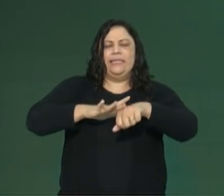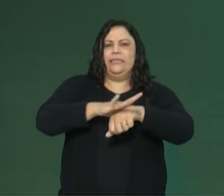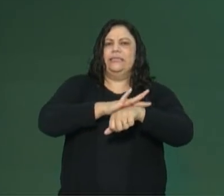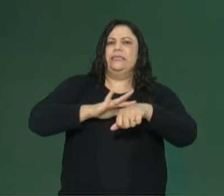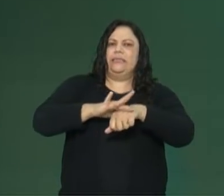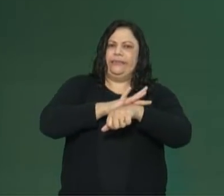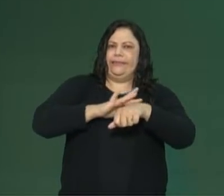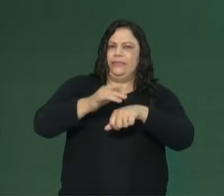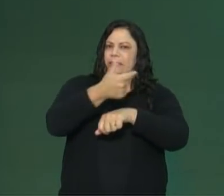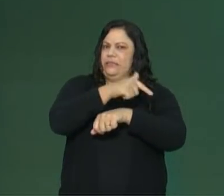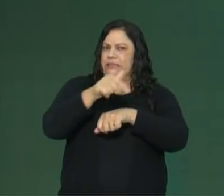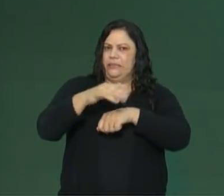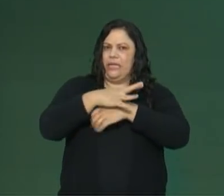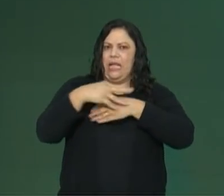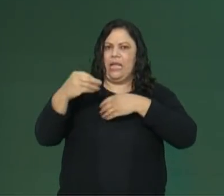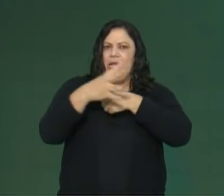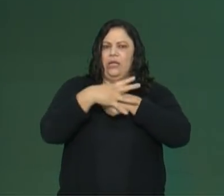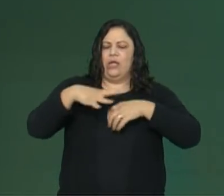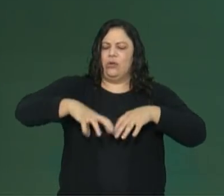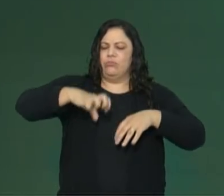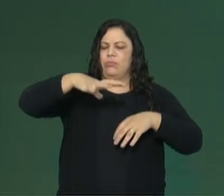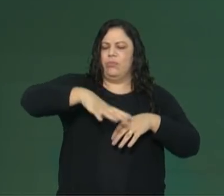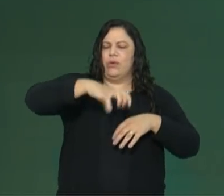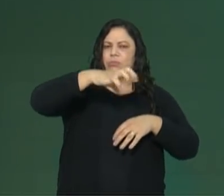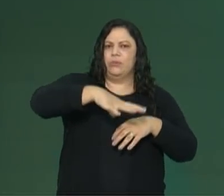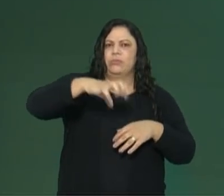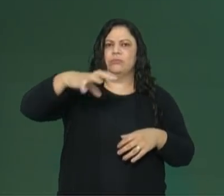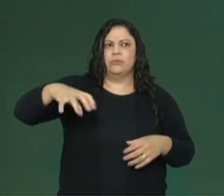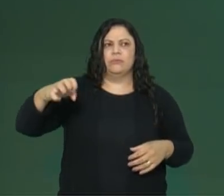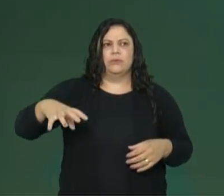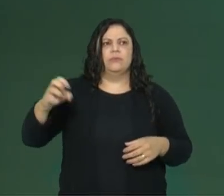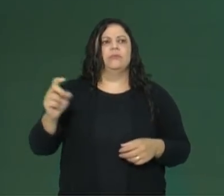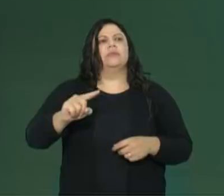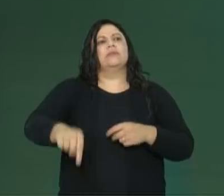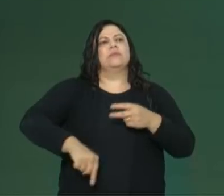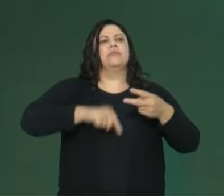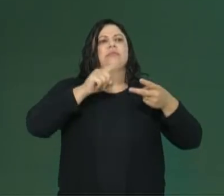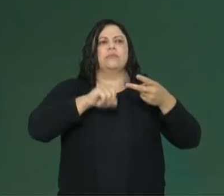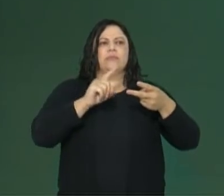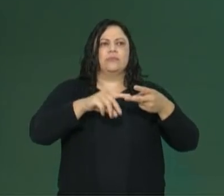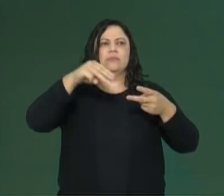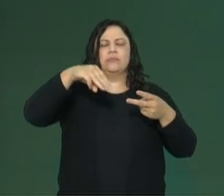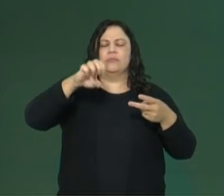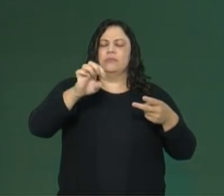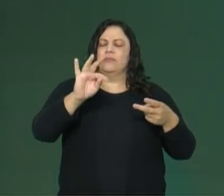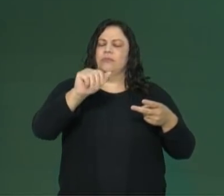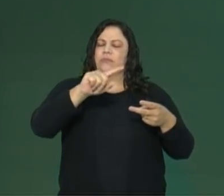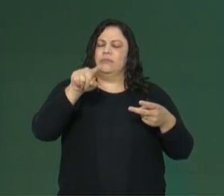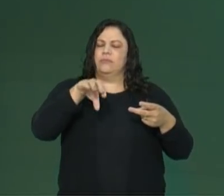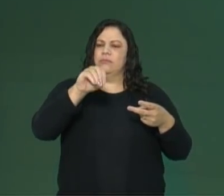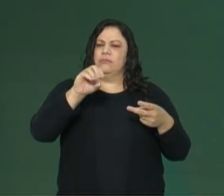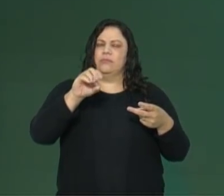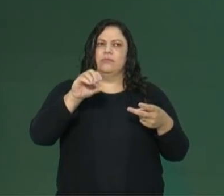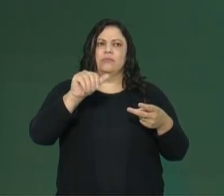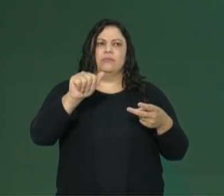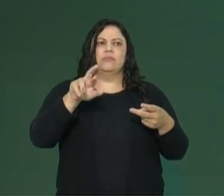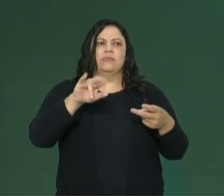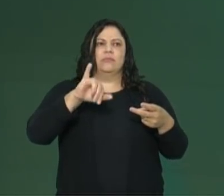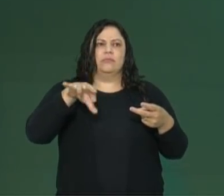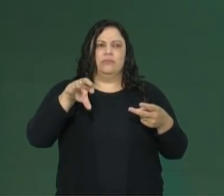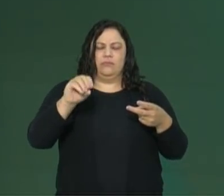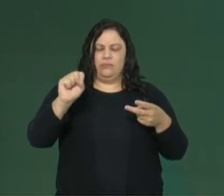verdadeiros, poríferos. Por outro lado, os metazoários, com o sistema incompleto, só boca,